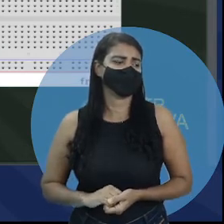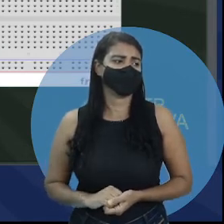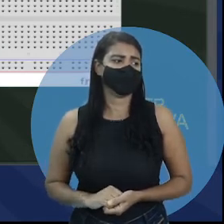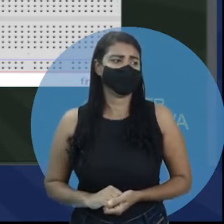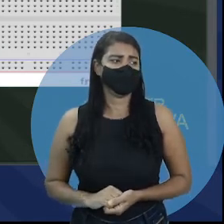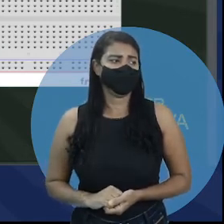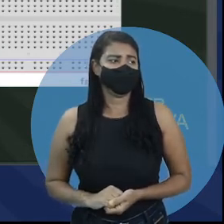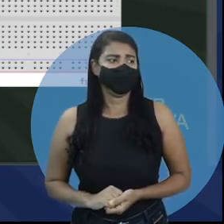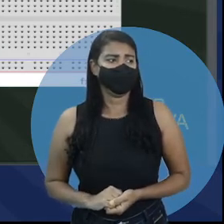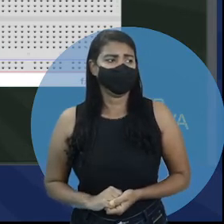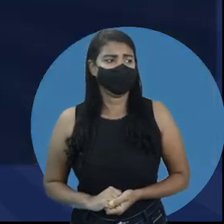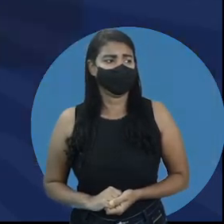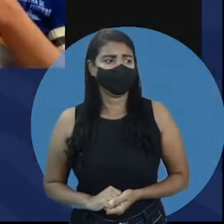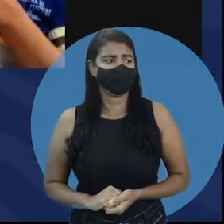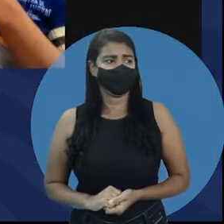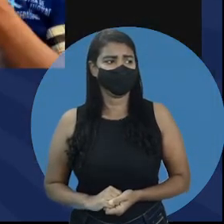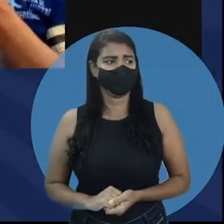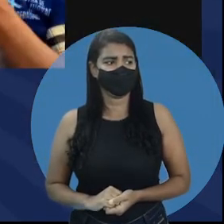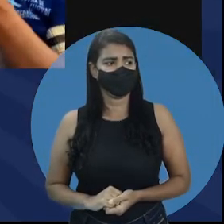Isso é isso.